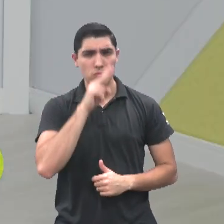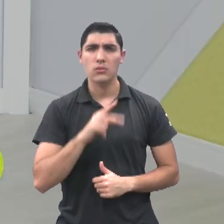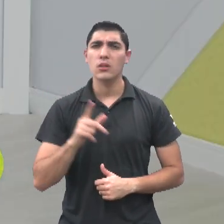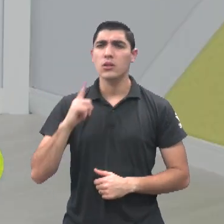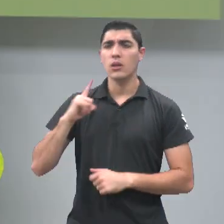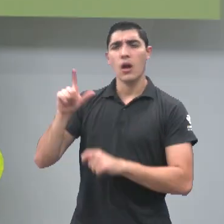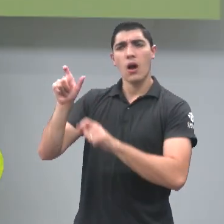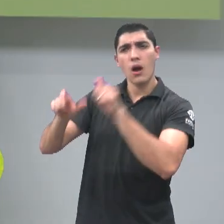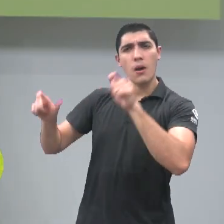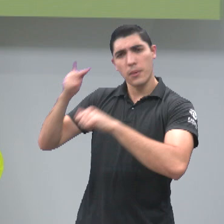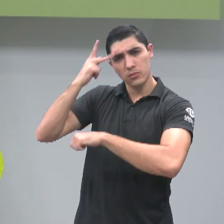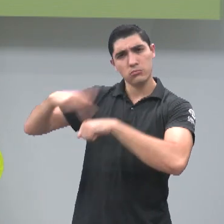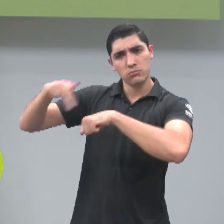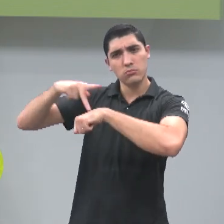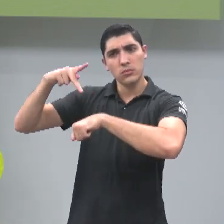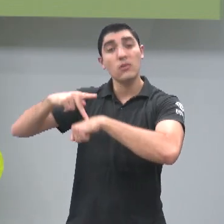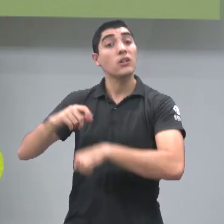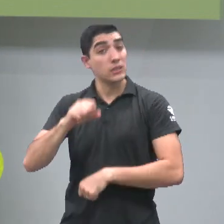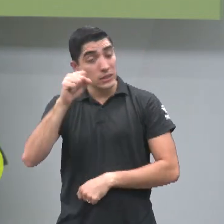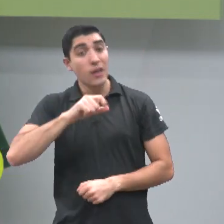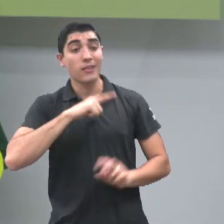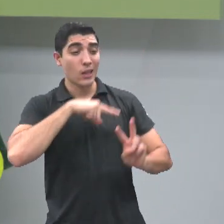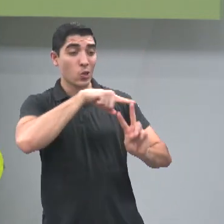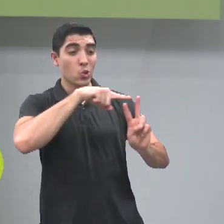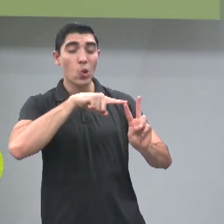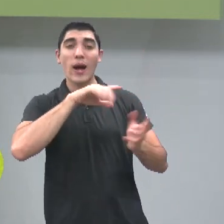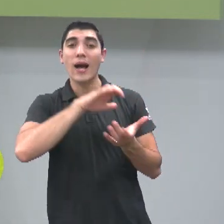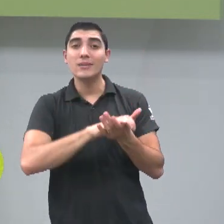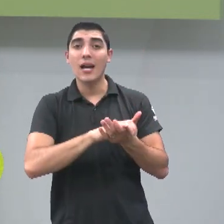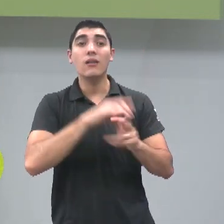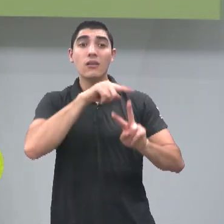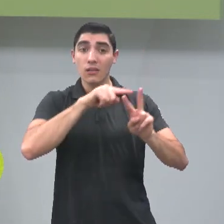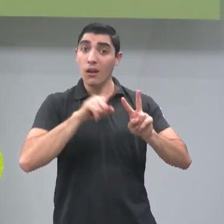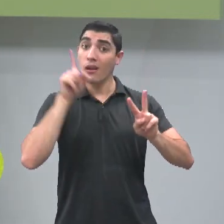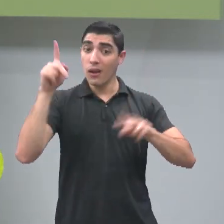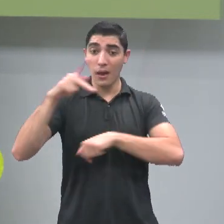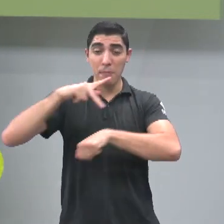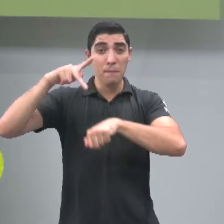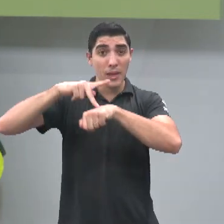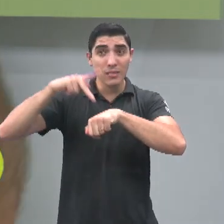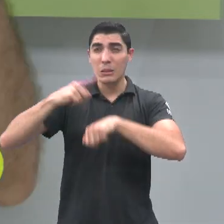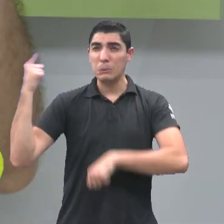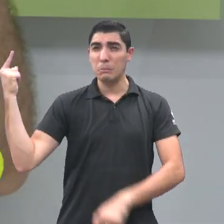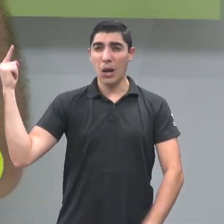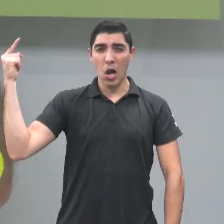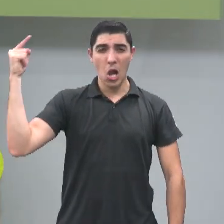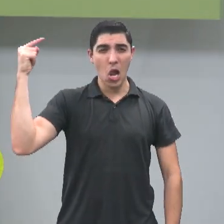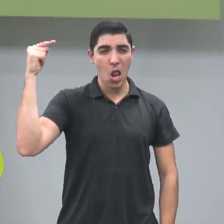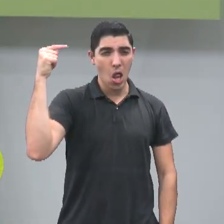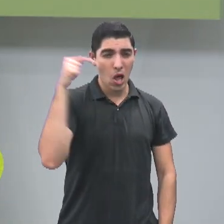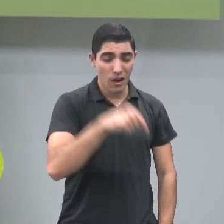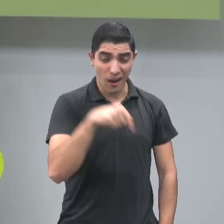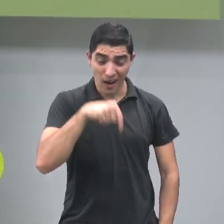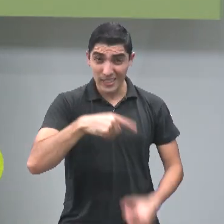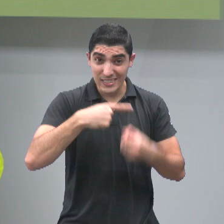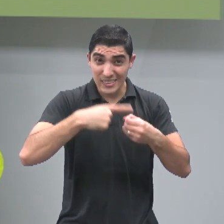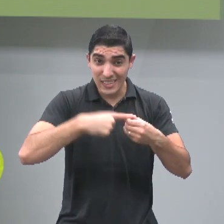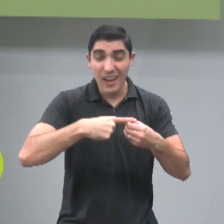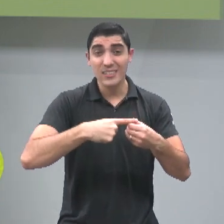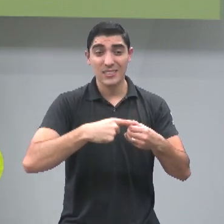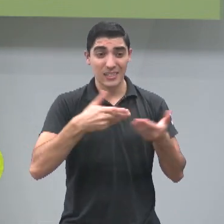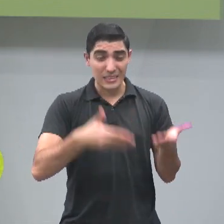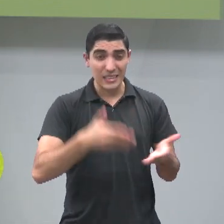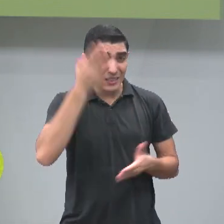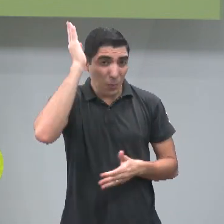lá, né? Tinha um casal de Penápolis. Esse casal amo a Penapolense, que sair lá de Penápolis, bater em Taubaté num